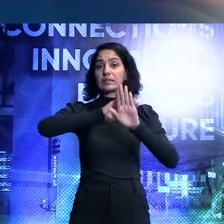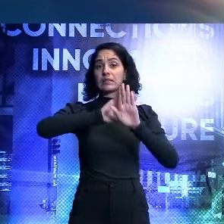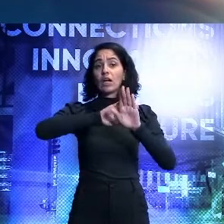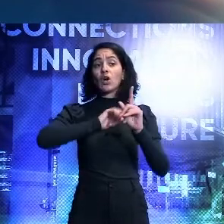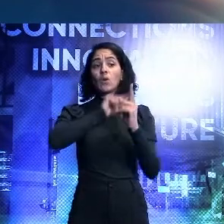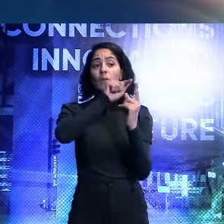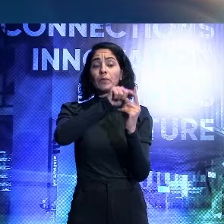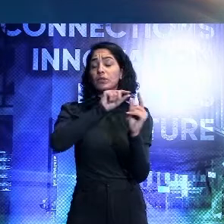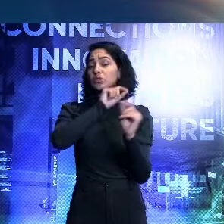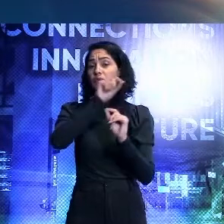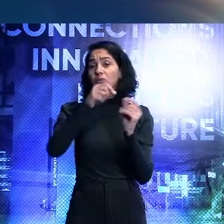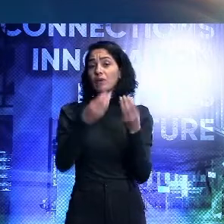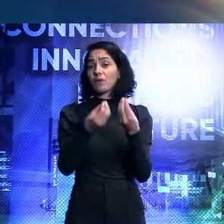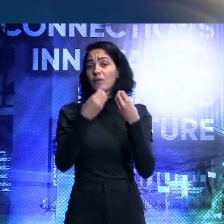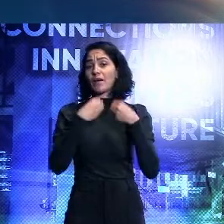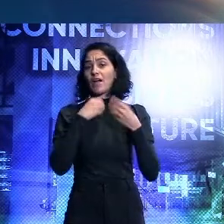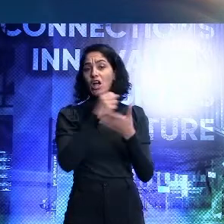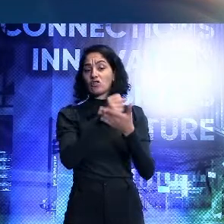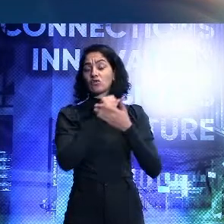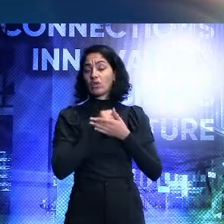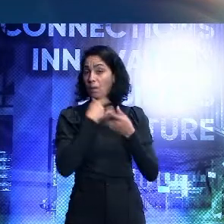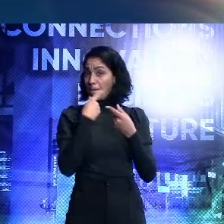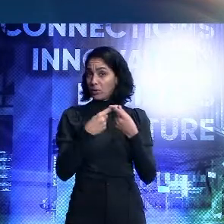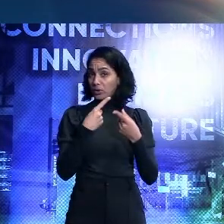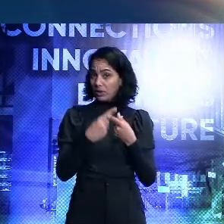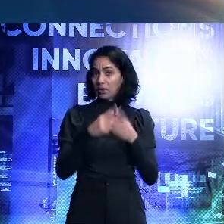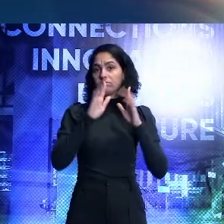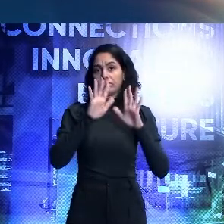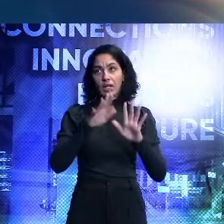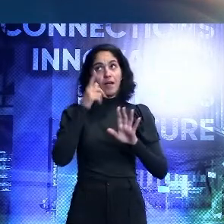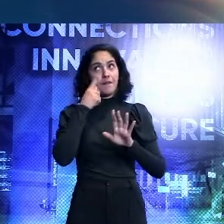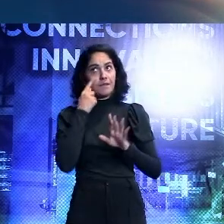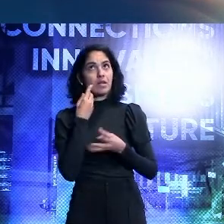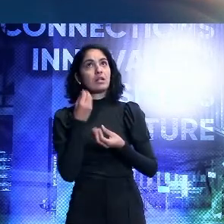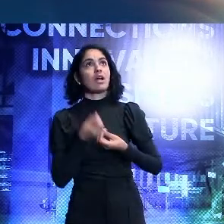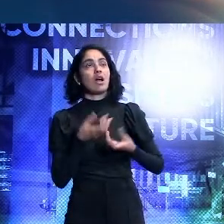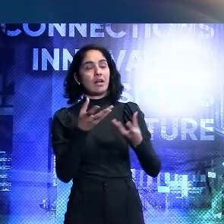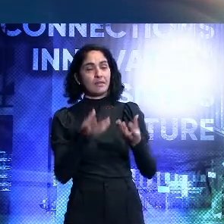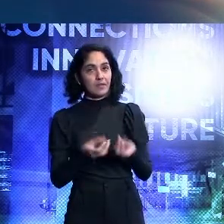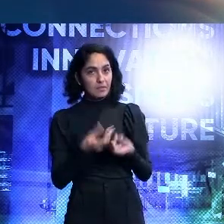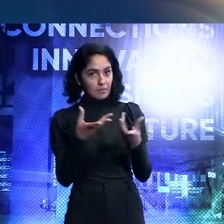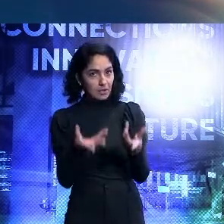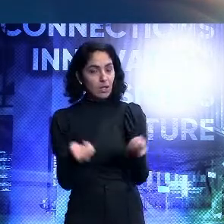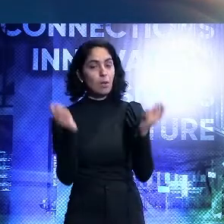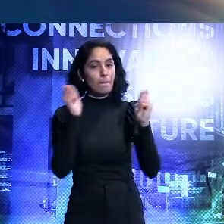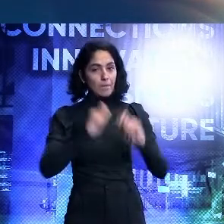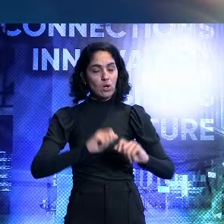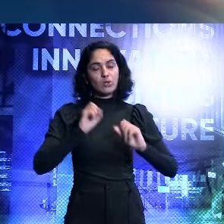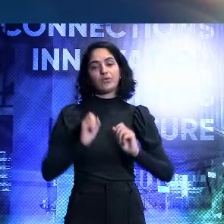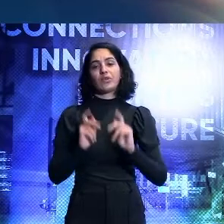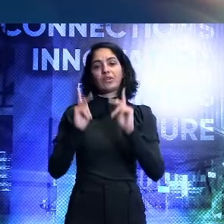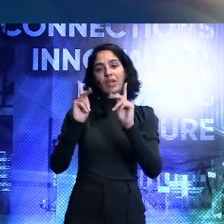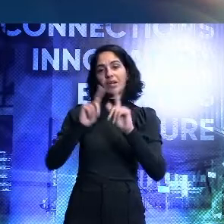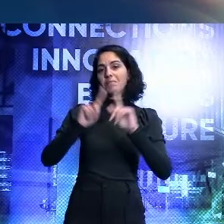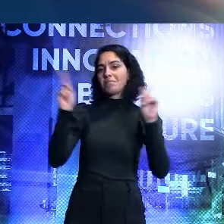trazer. Aí sim, você mapeando o fluxo de valor, vendo onde estão os desperdícios, e assim bota o gira, ok. Mas só